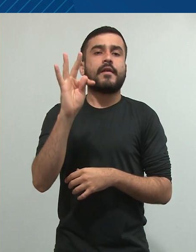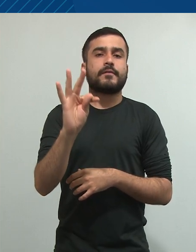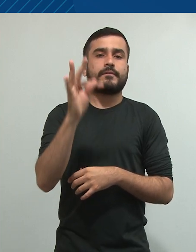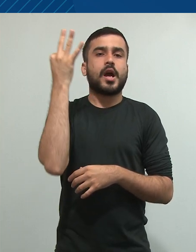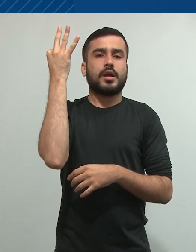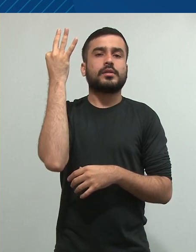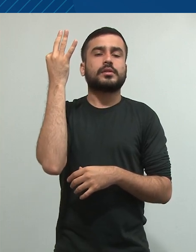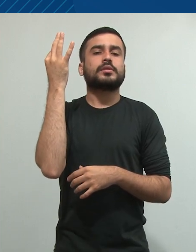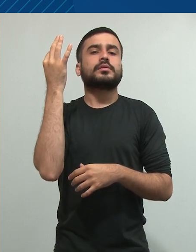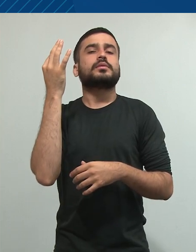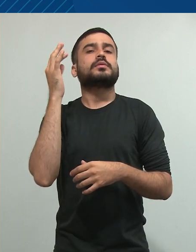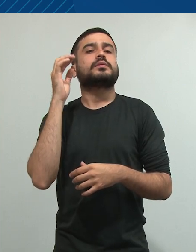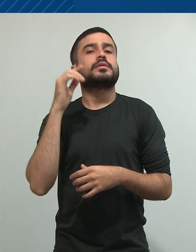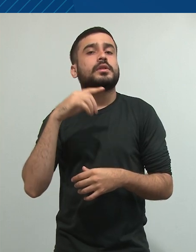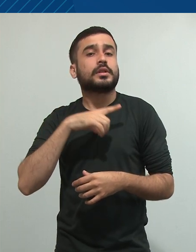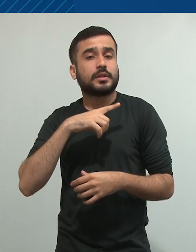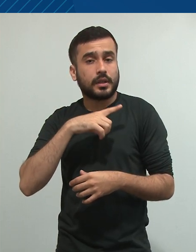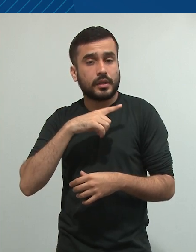pega as fichas